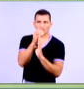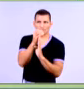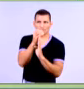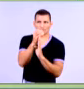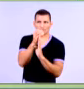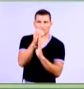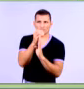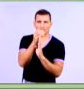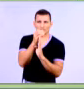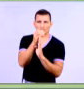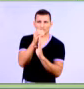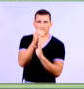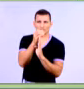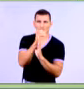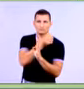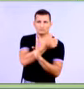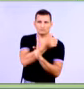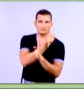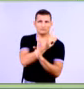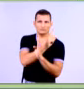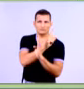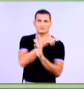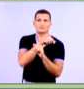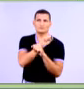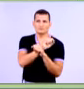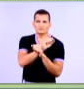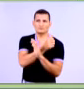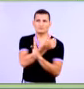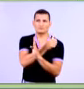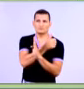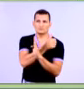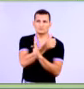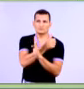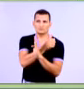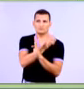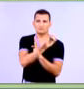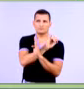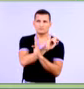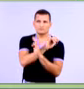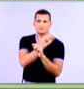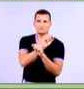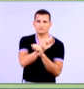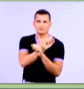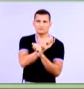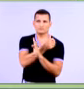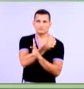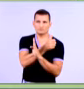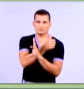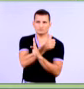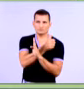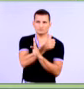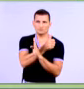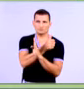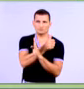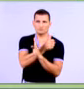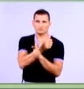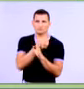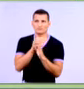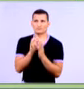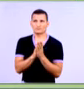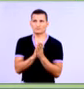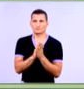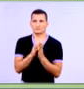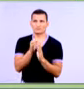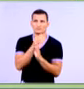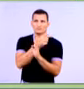pivô. Então, eu fico parado no 11. Então, o I fica parado aqui no 11. Aí ele pergunta, 71 é maior